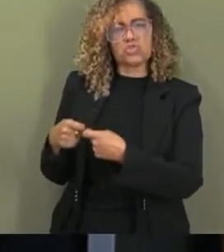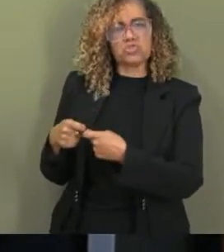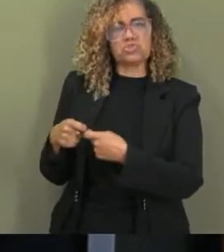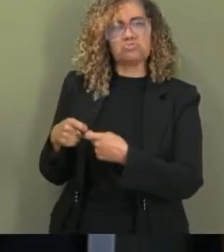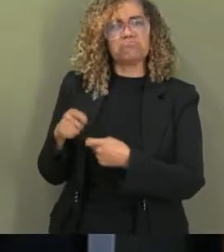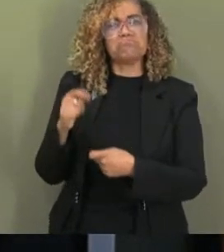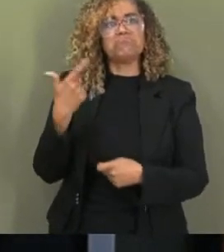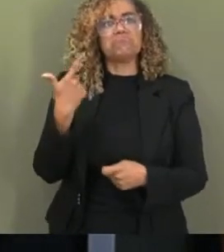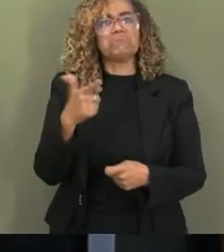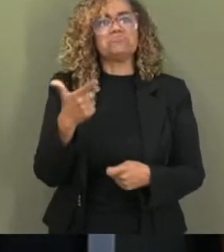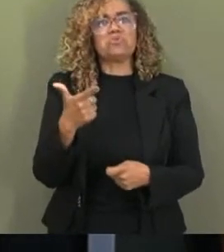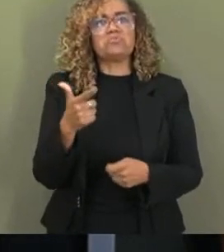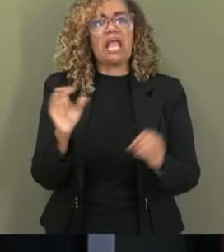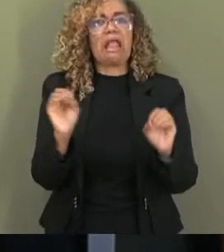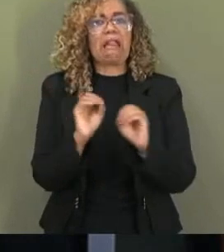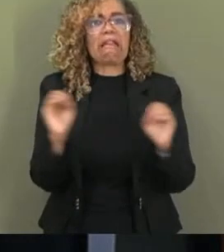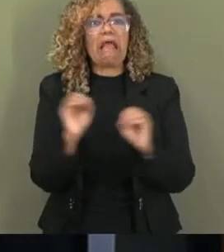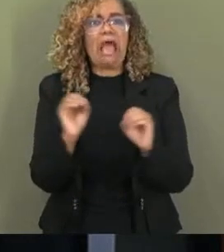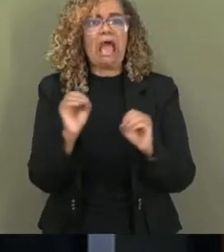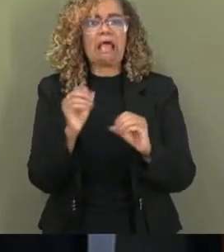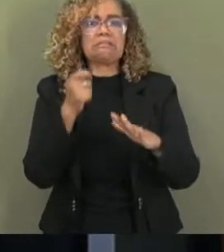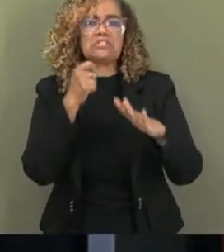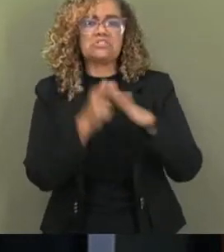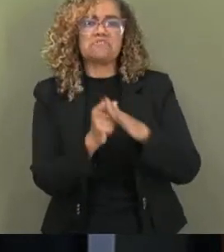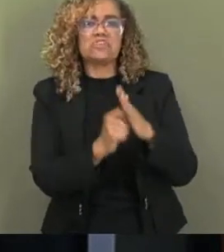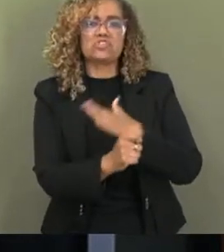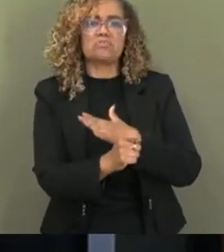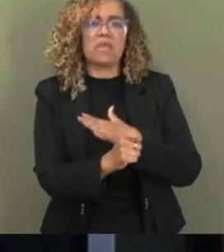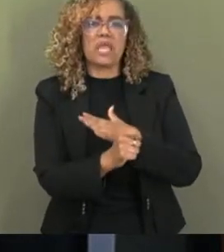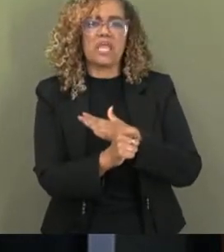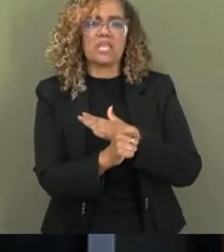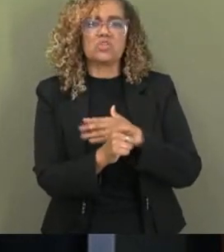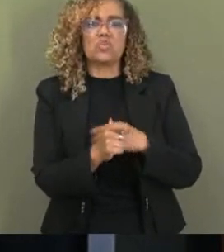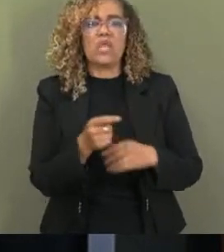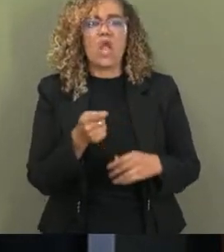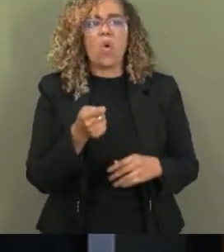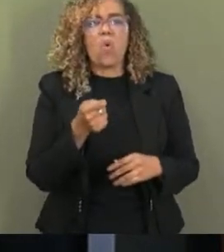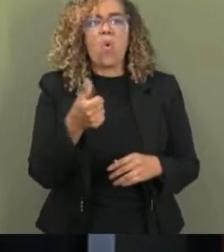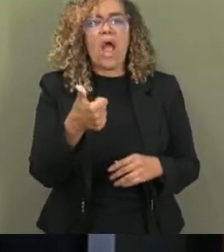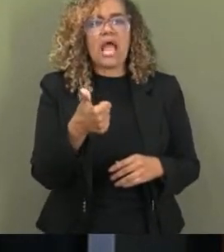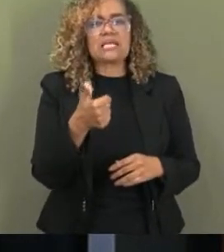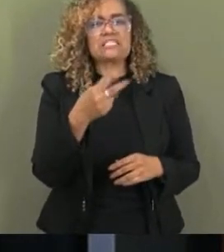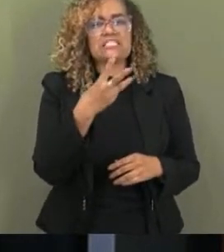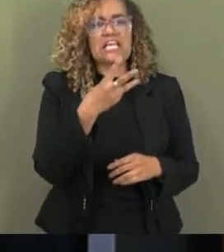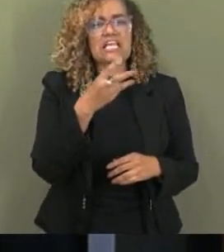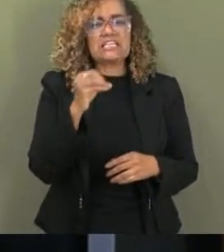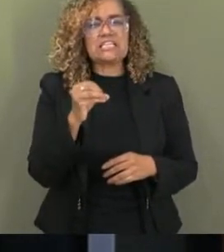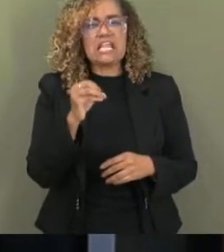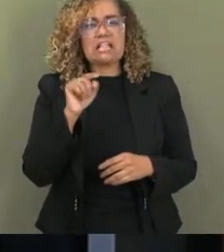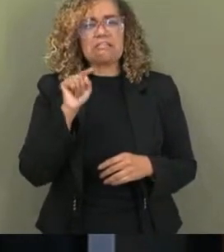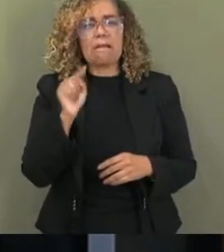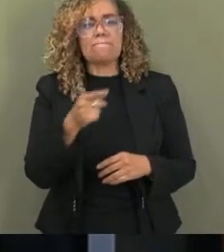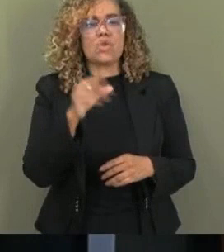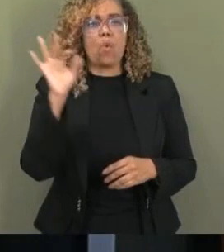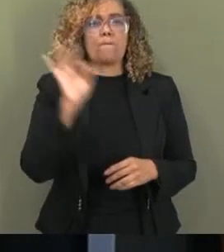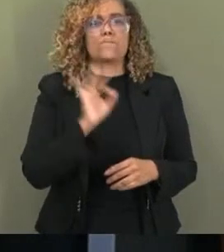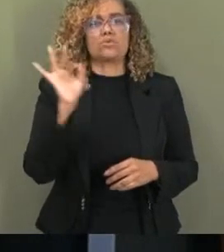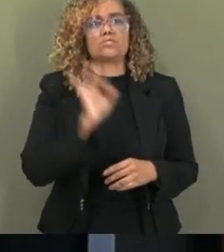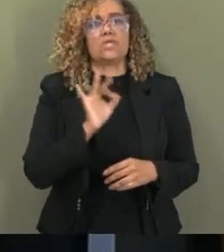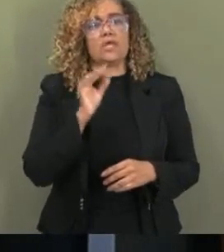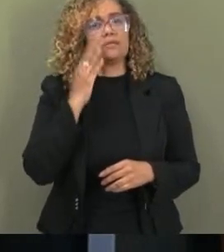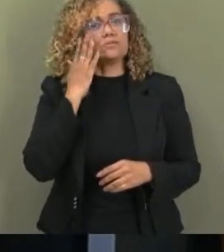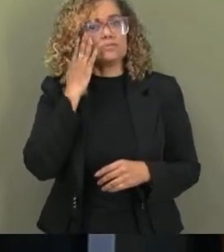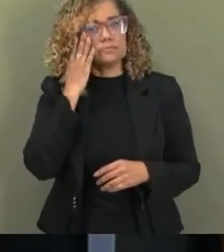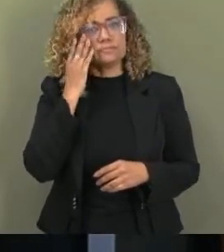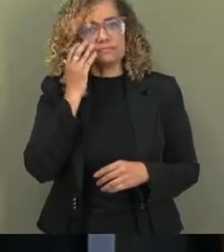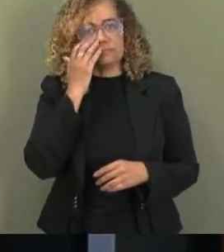existe nenhuma aplicação no mundo que chegue aí a quase 30.000%.